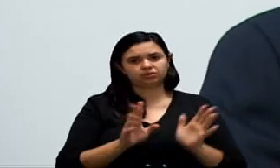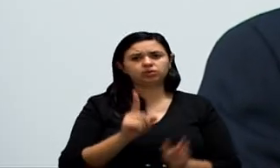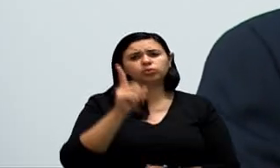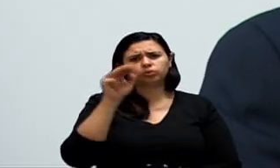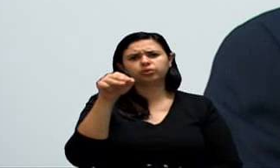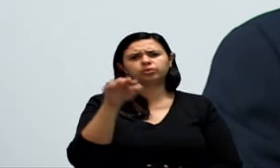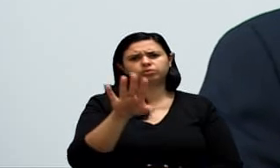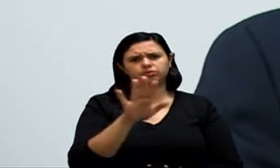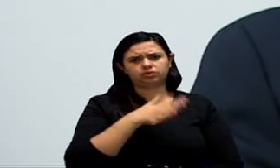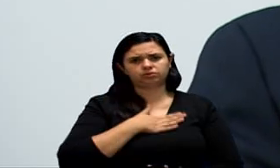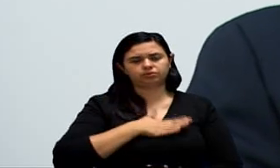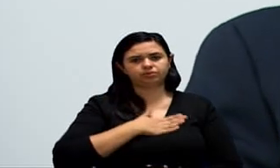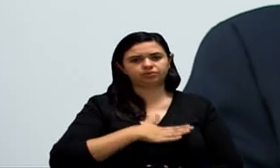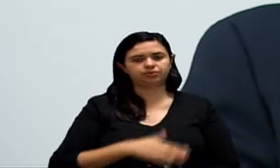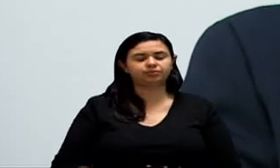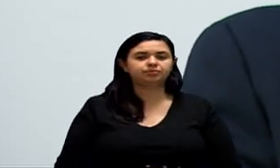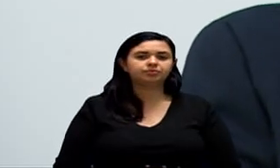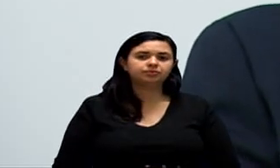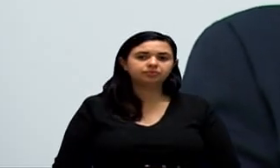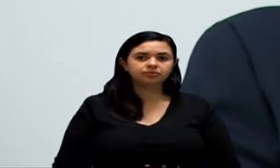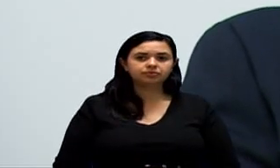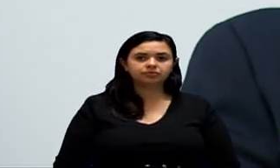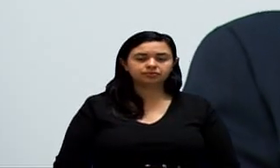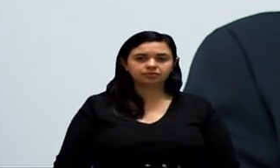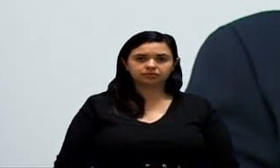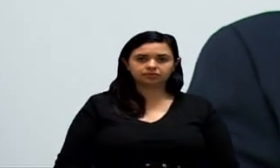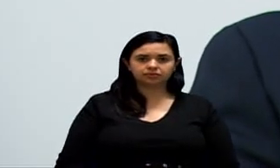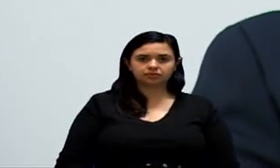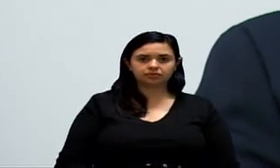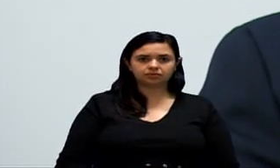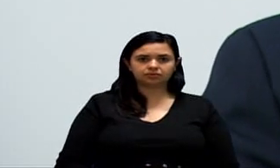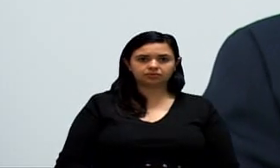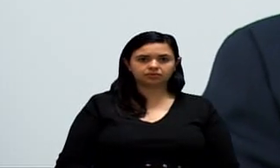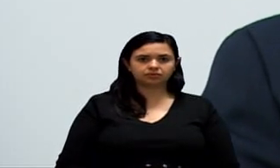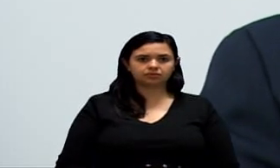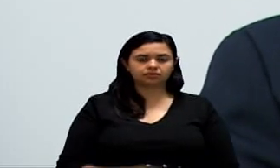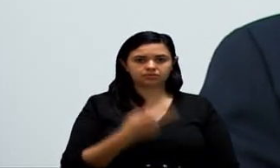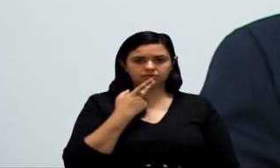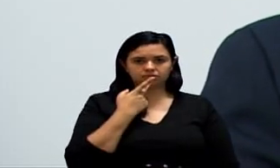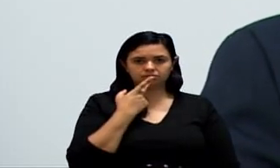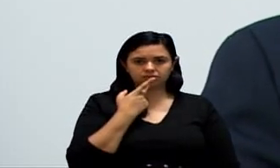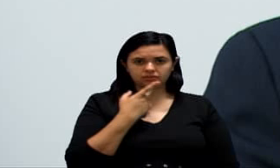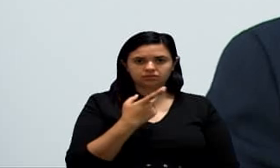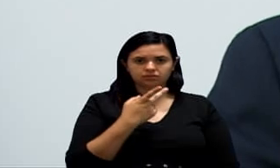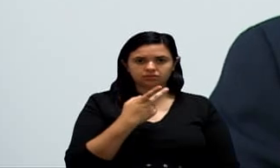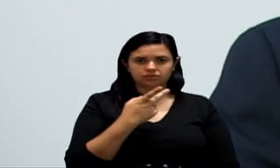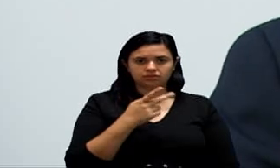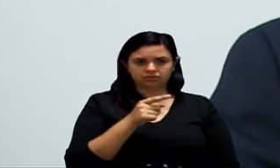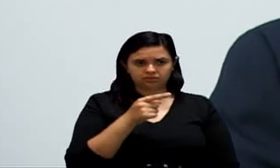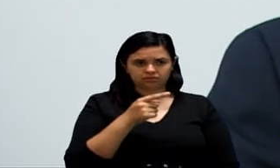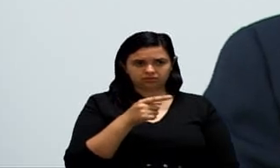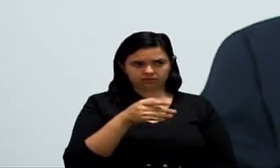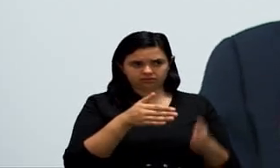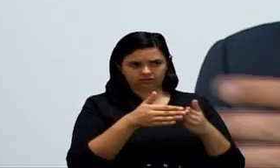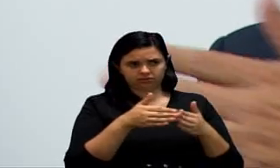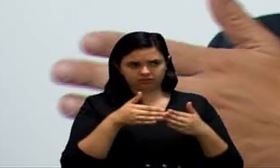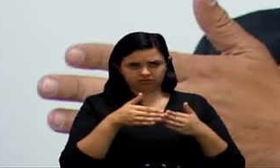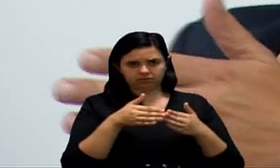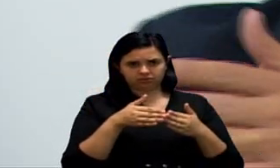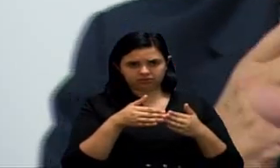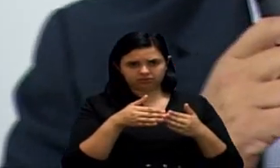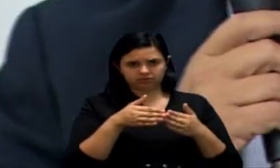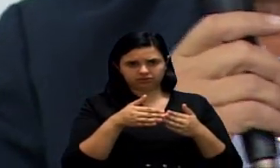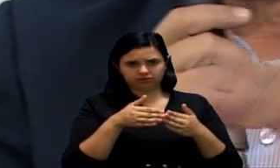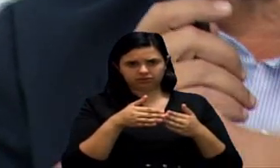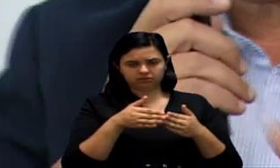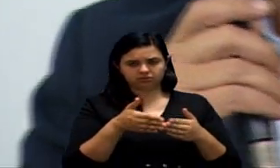Já. Posso? Viu? Você falou de quatro. Luiz. Vossa Excelência pediu a palavra? Quer que eu passe? Para ele,